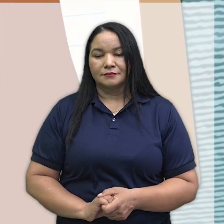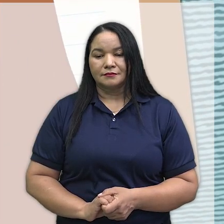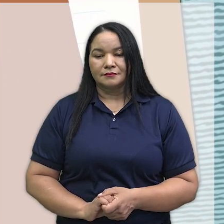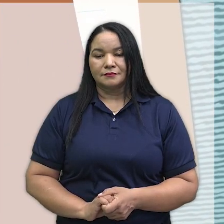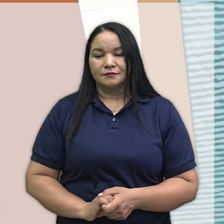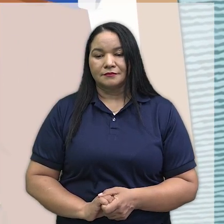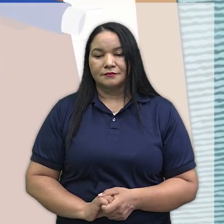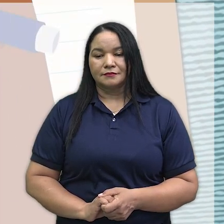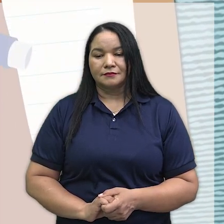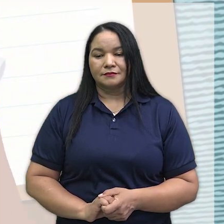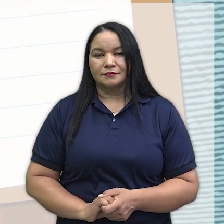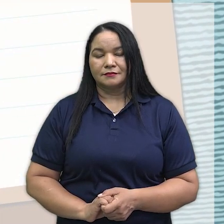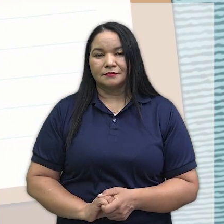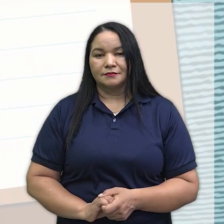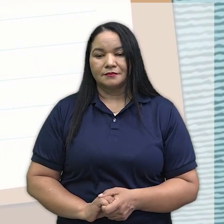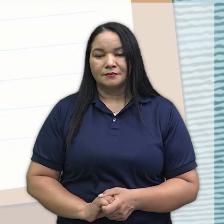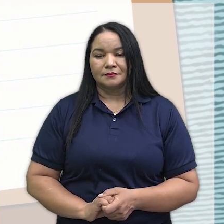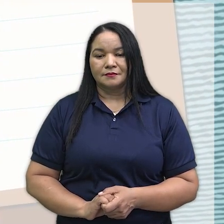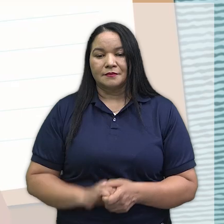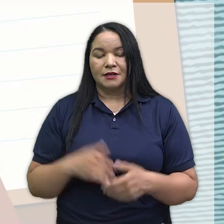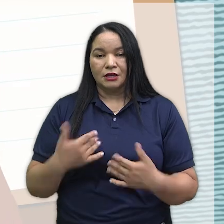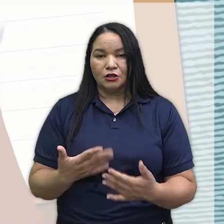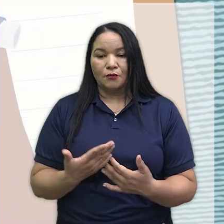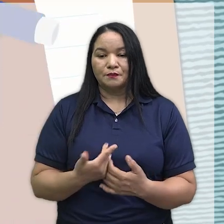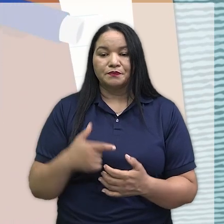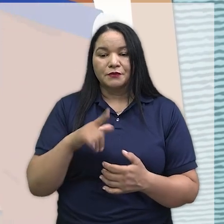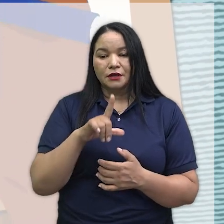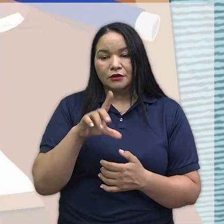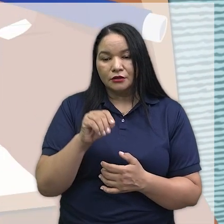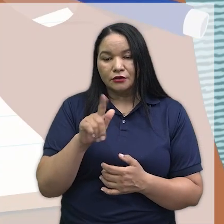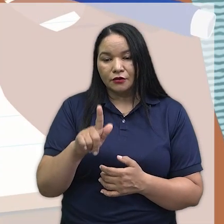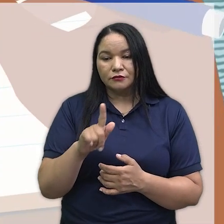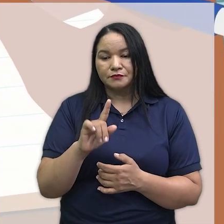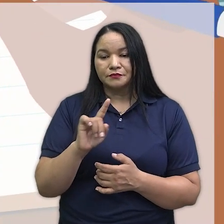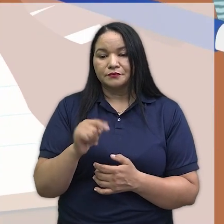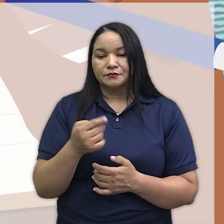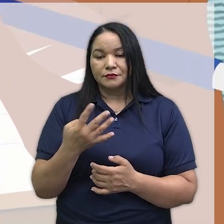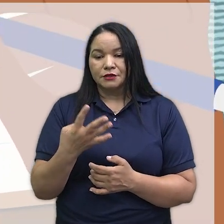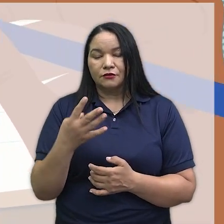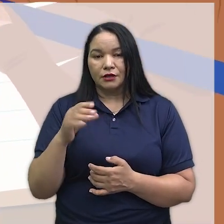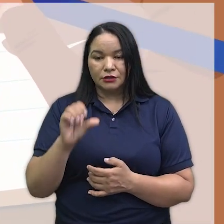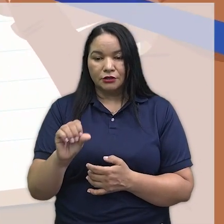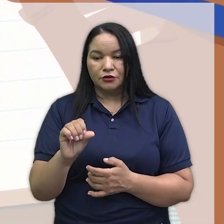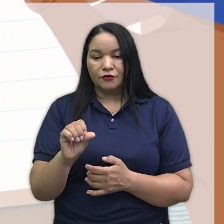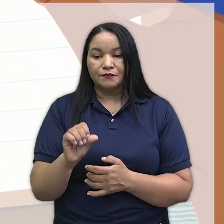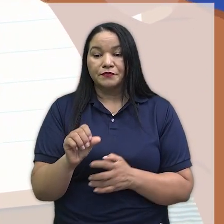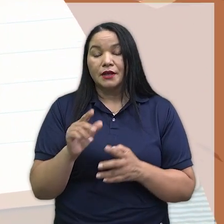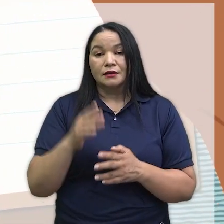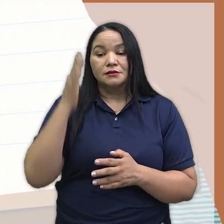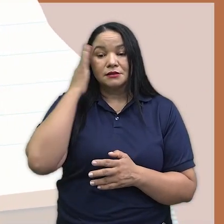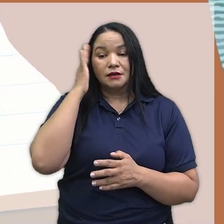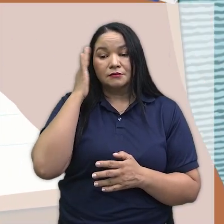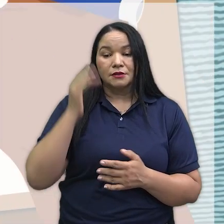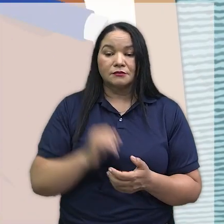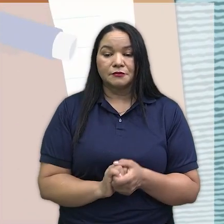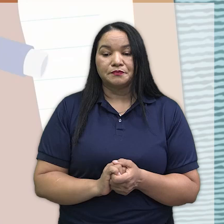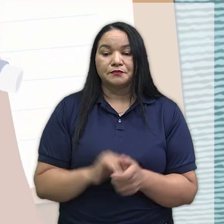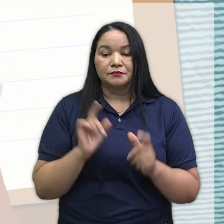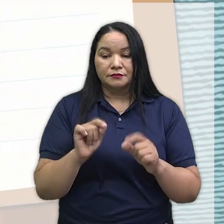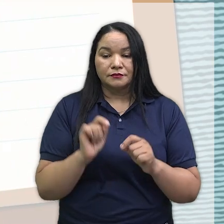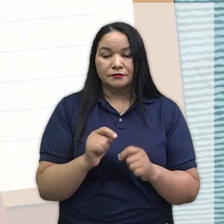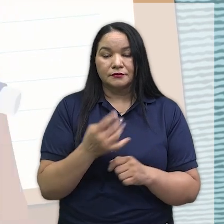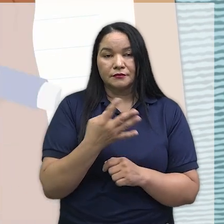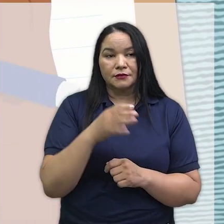Log de 49 na base 7. Sabemos que 49 é igual a 7 ao quadrado.